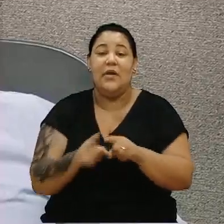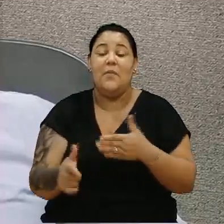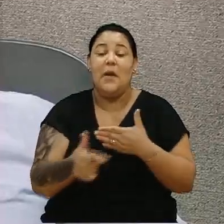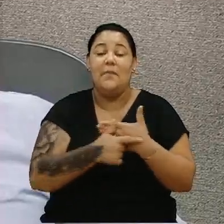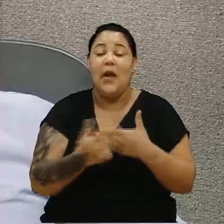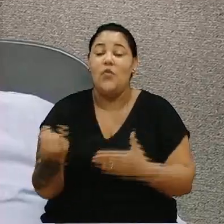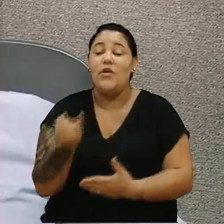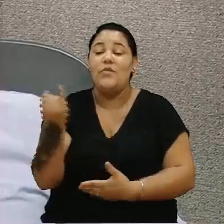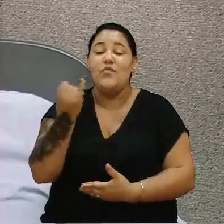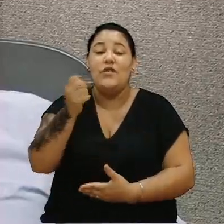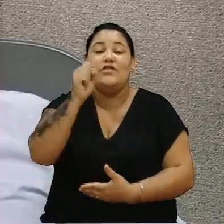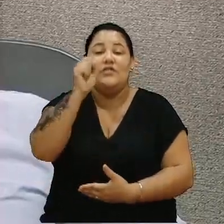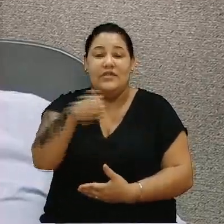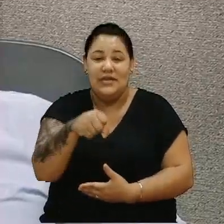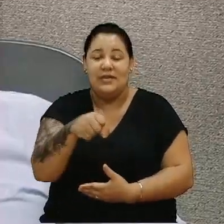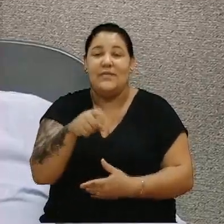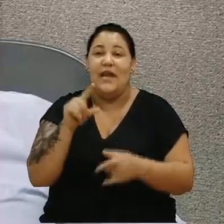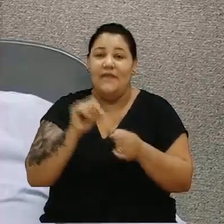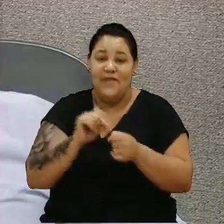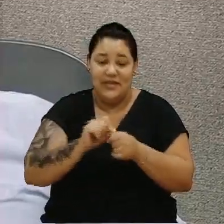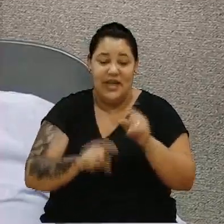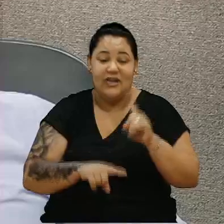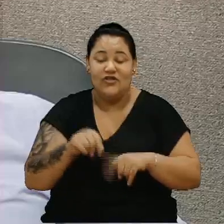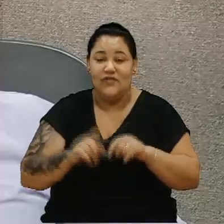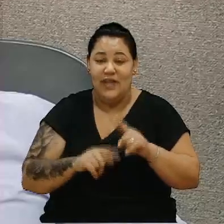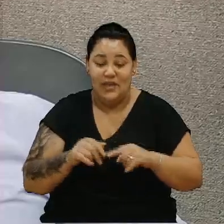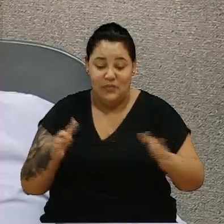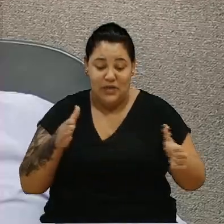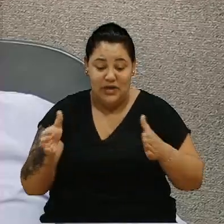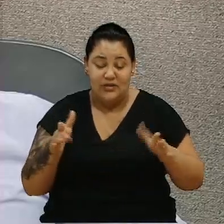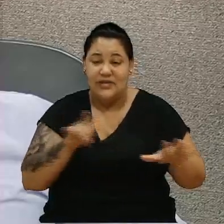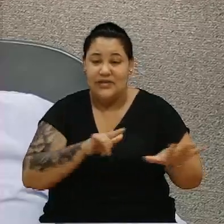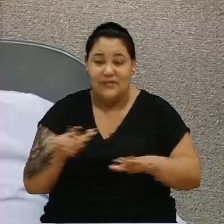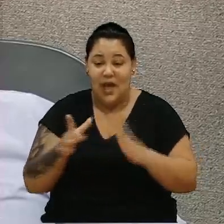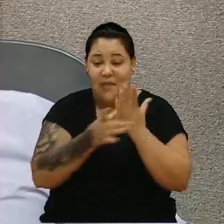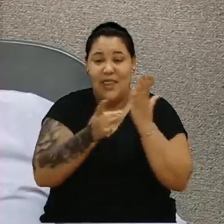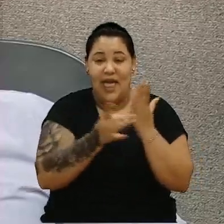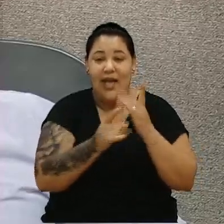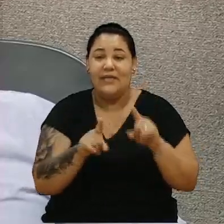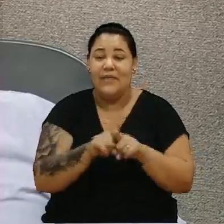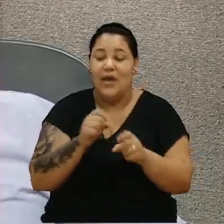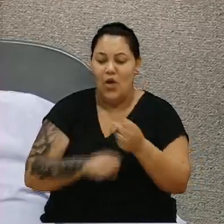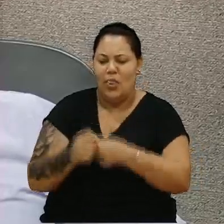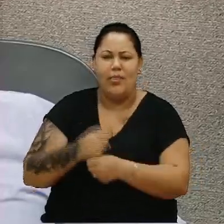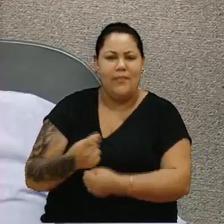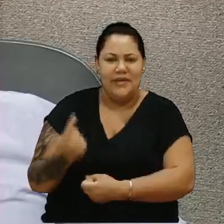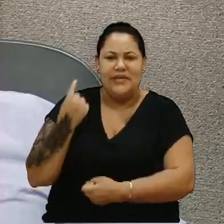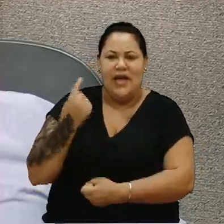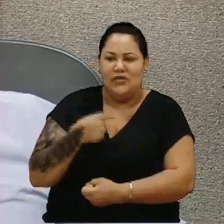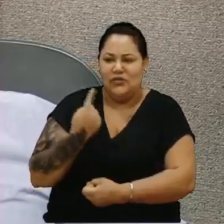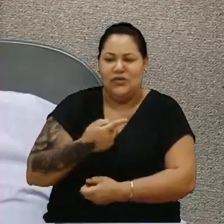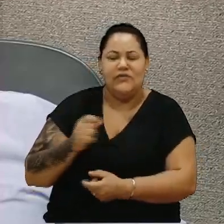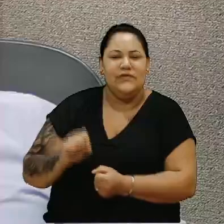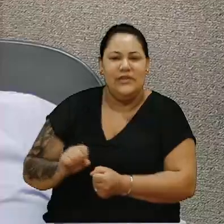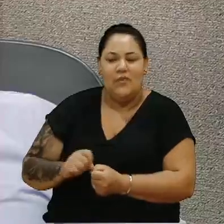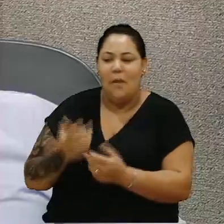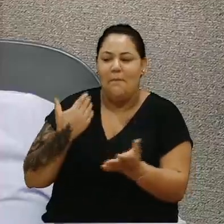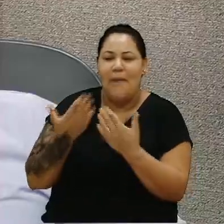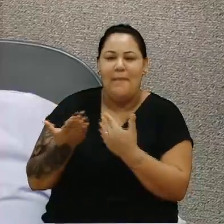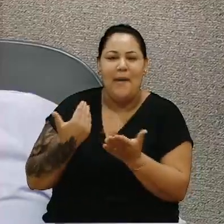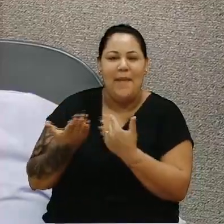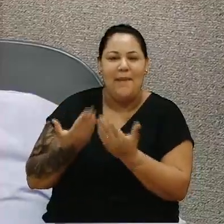importante na realização das atividades durante a Semana das Altas Habilidades. No ano passado, nós fizemos um